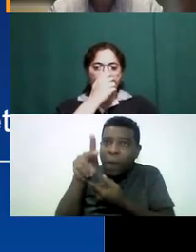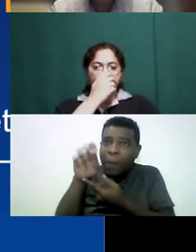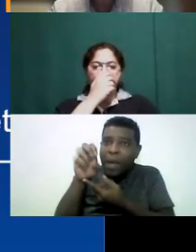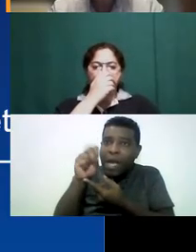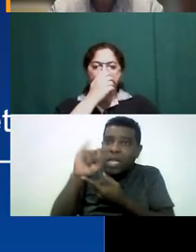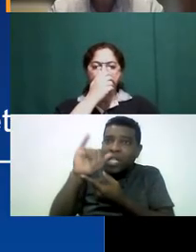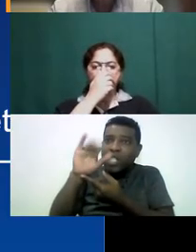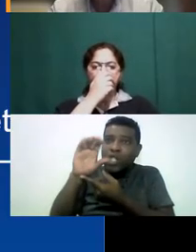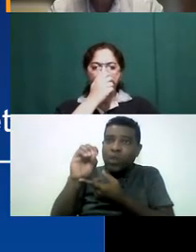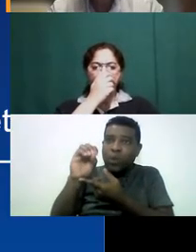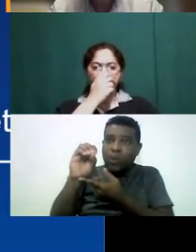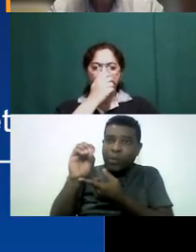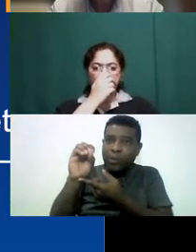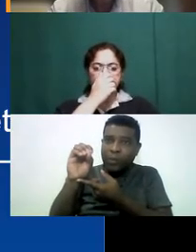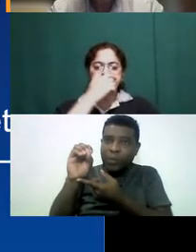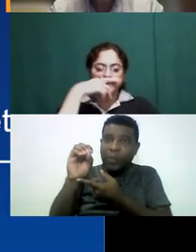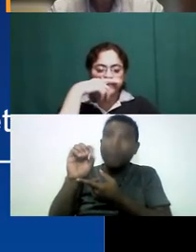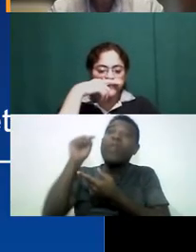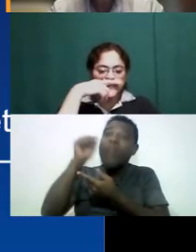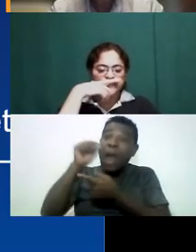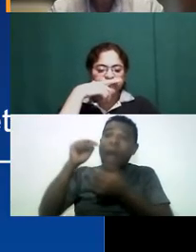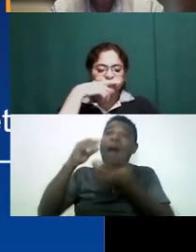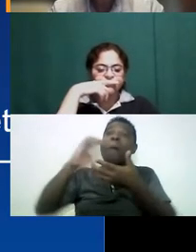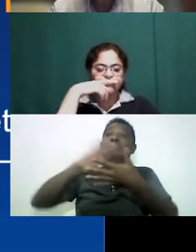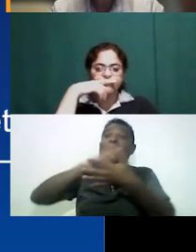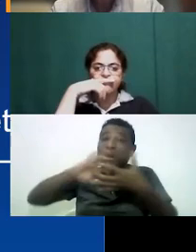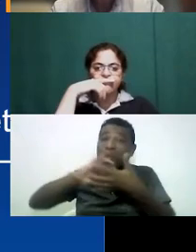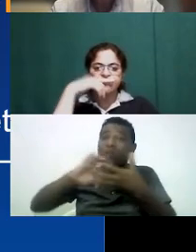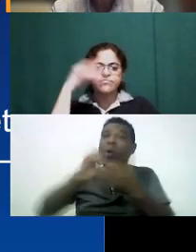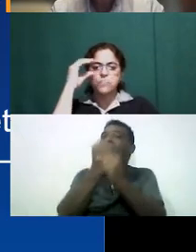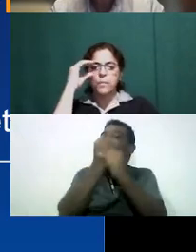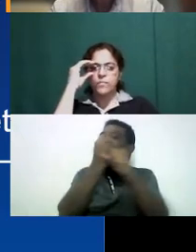músculo bastante grande, que tem importância aí,